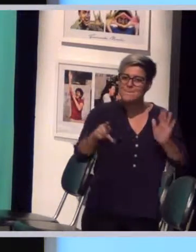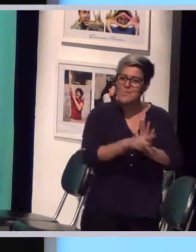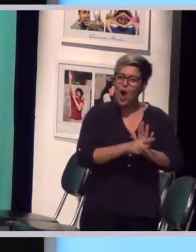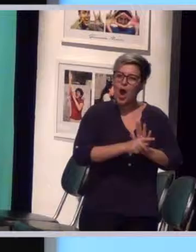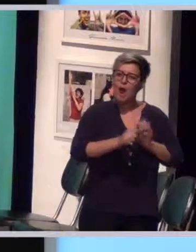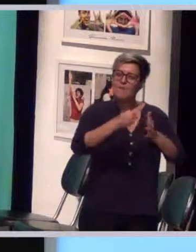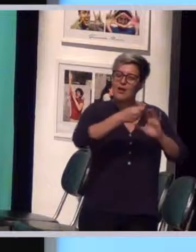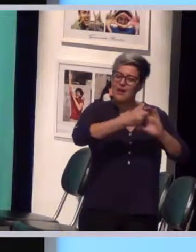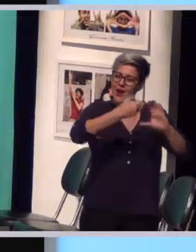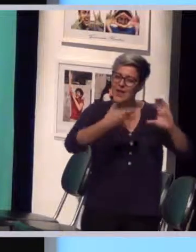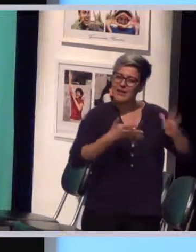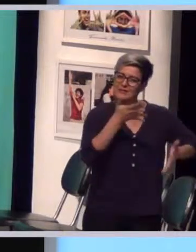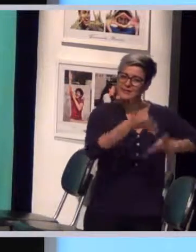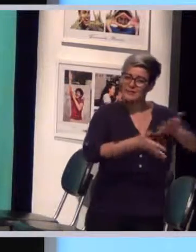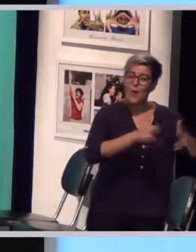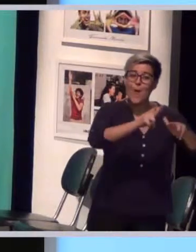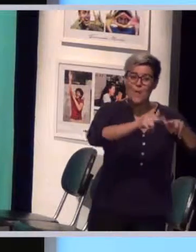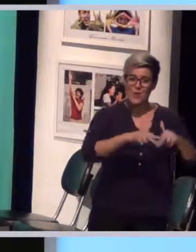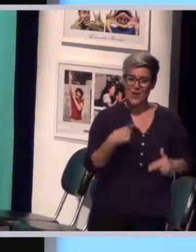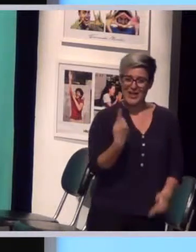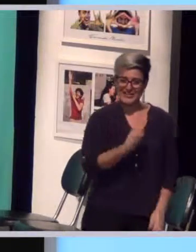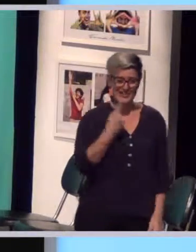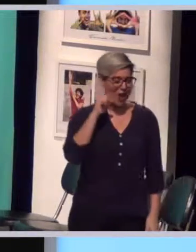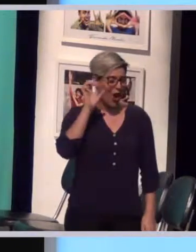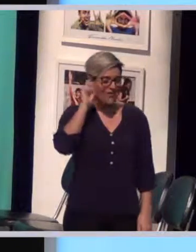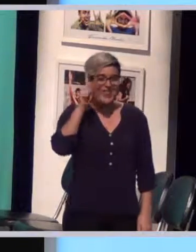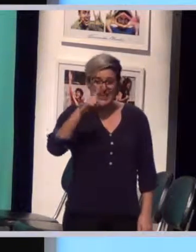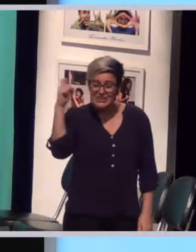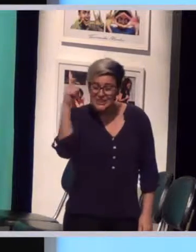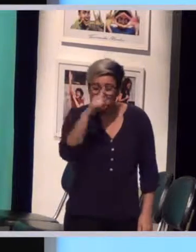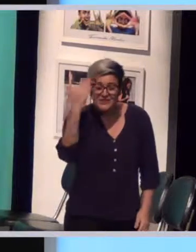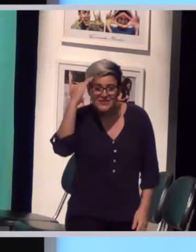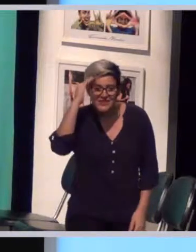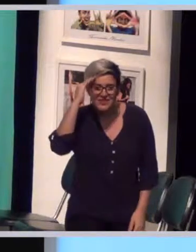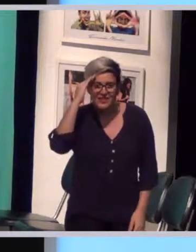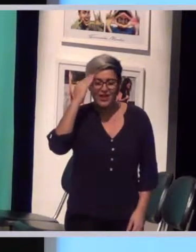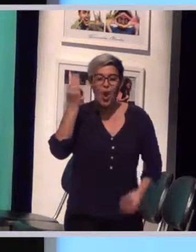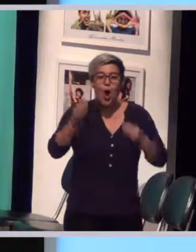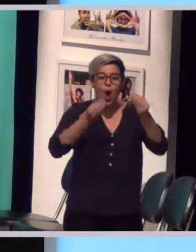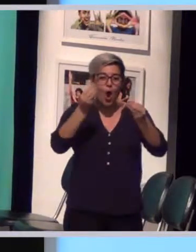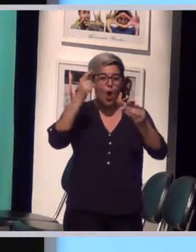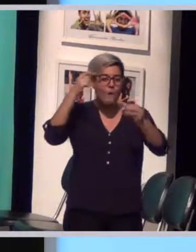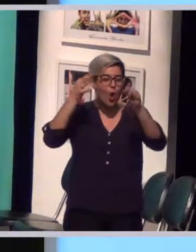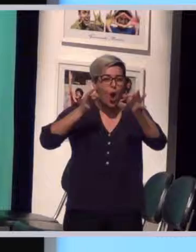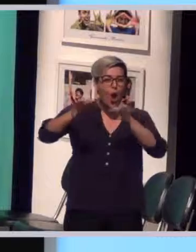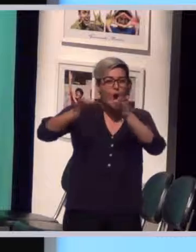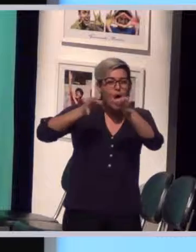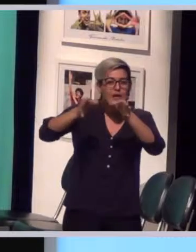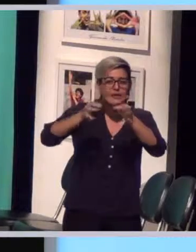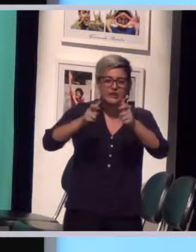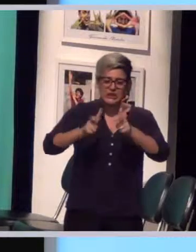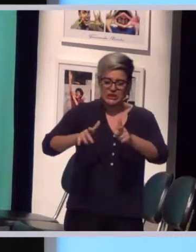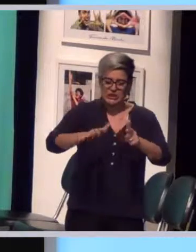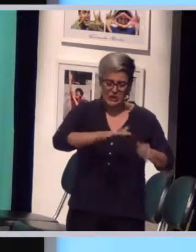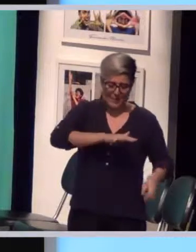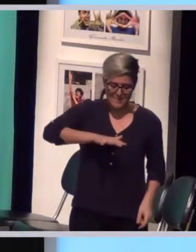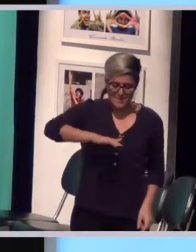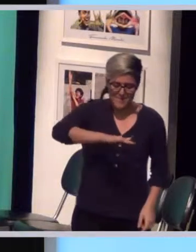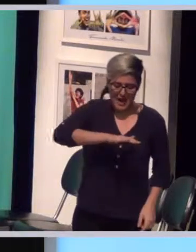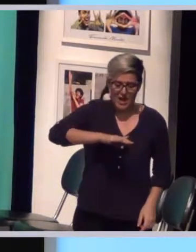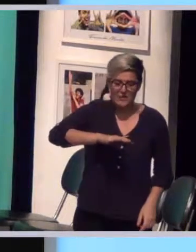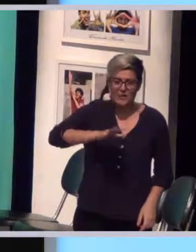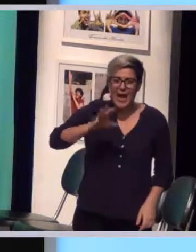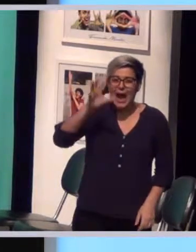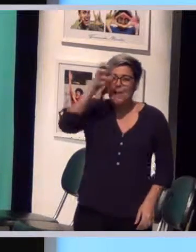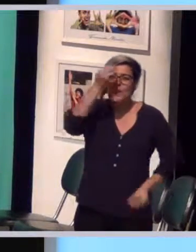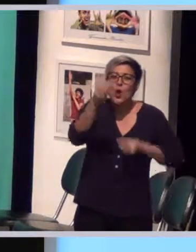E, por isso é tão difícil para a gente que é ouvinte. Né? É muito difícil organizar as coisas no espaço, apreender esse uso